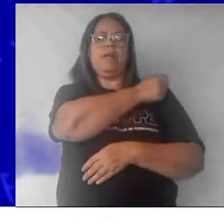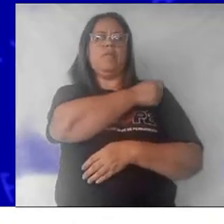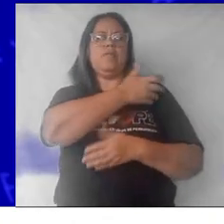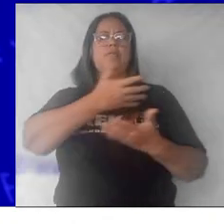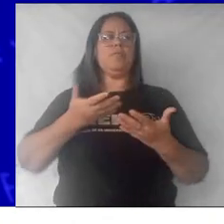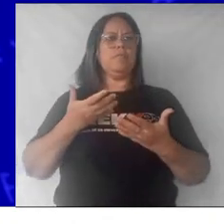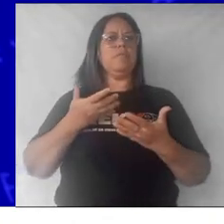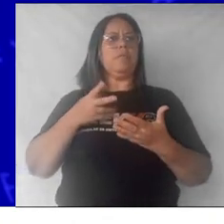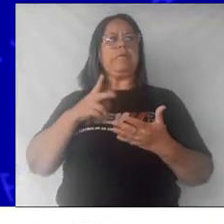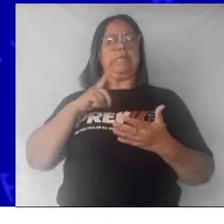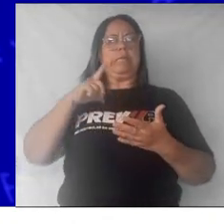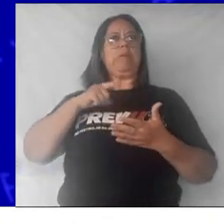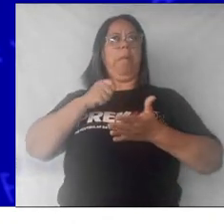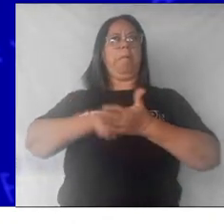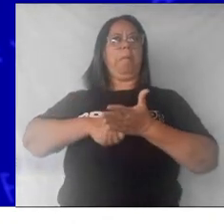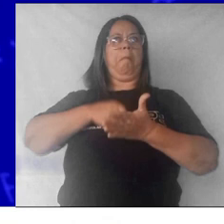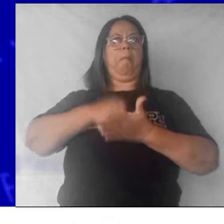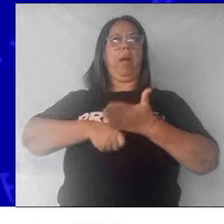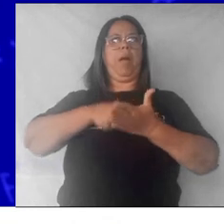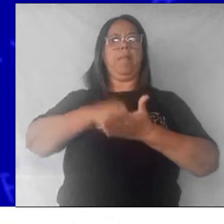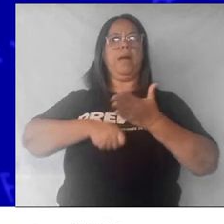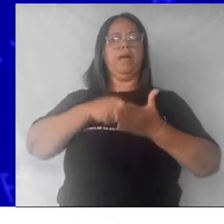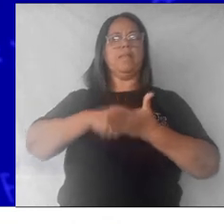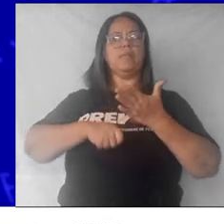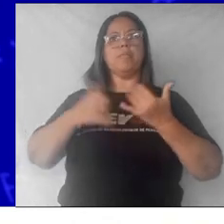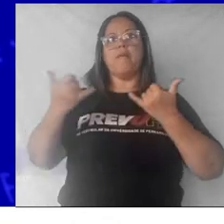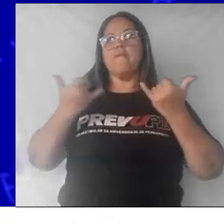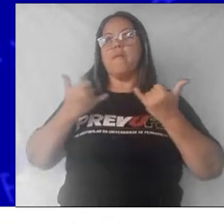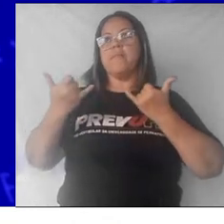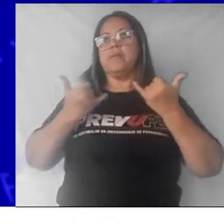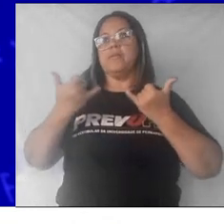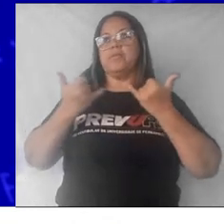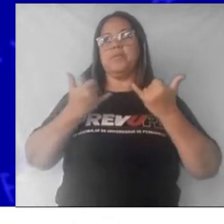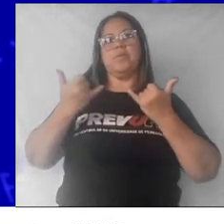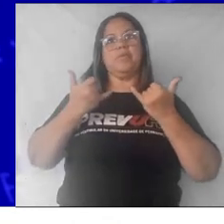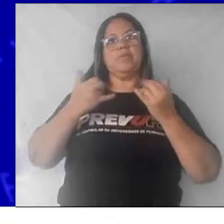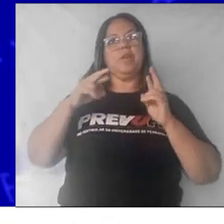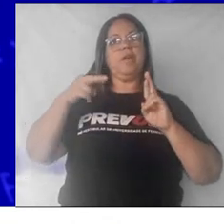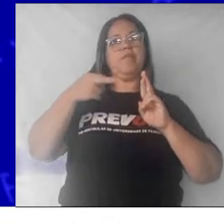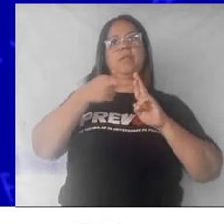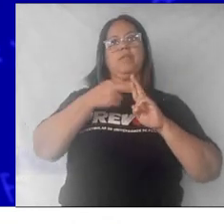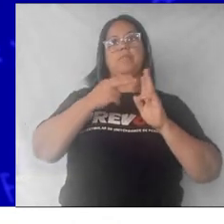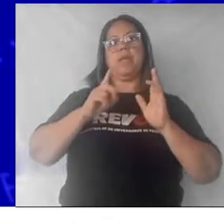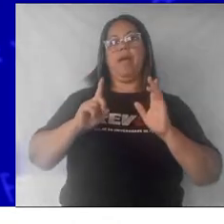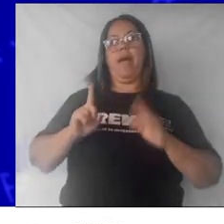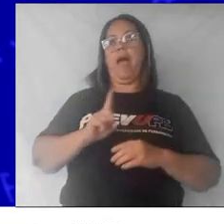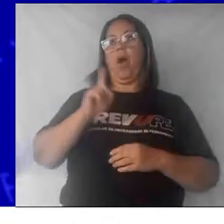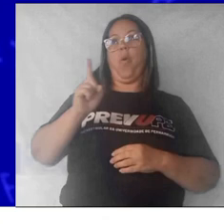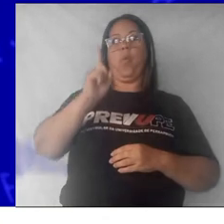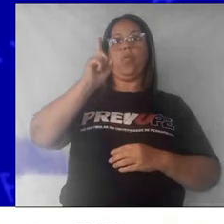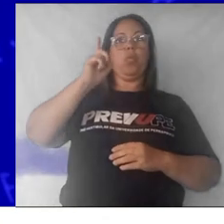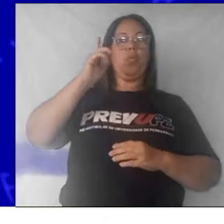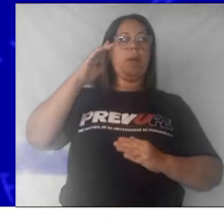ser cobrado sobre a informações referente à altura máxima que esse